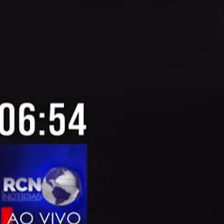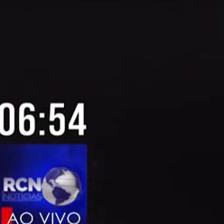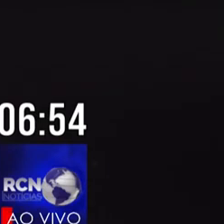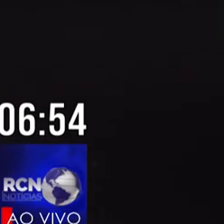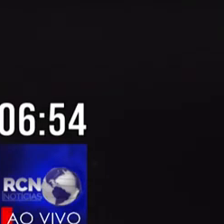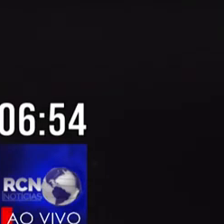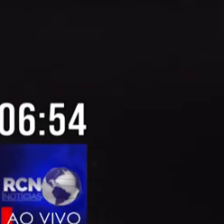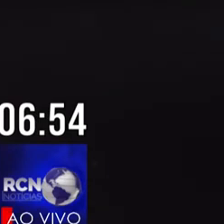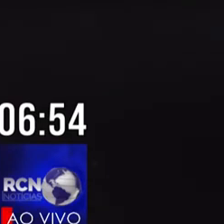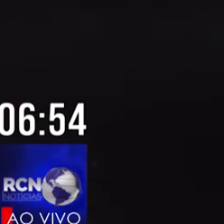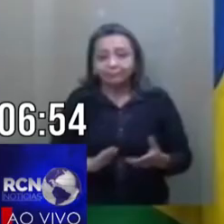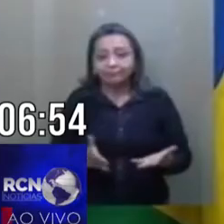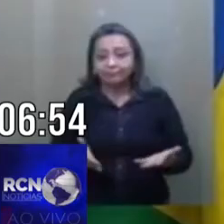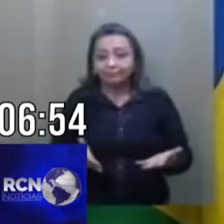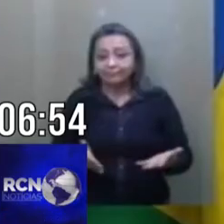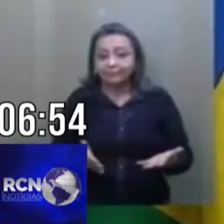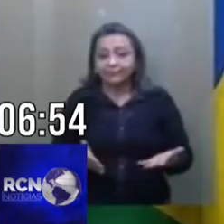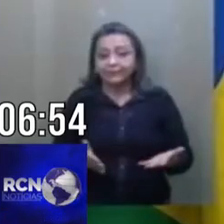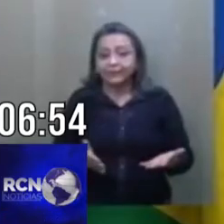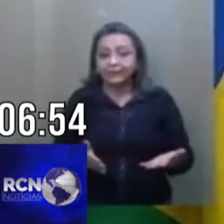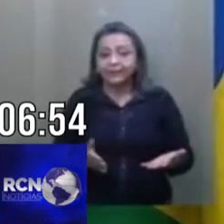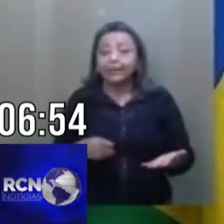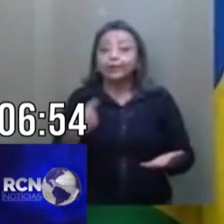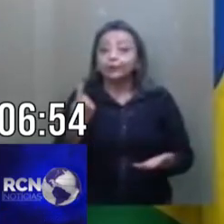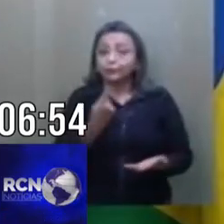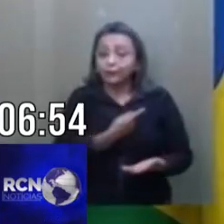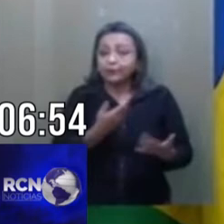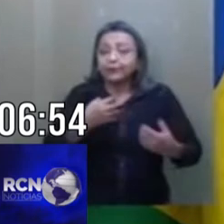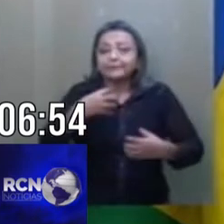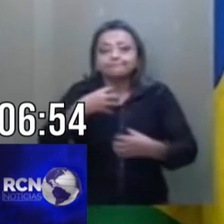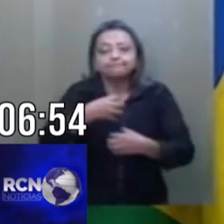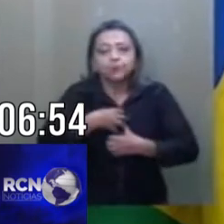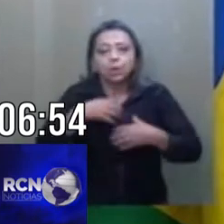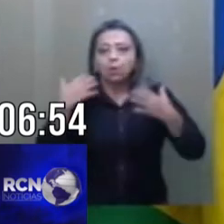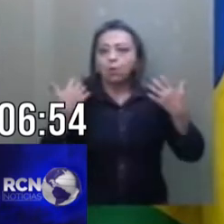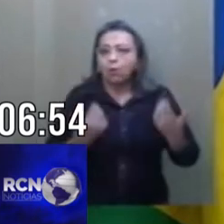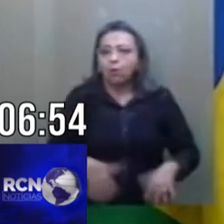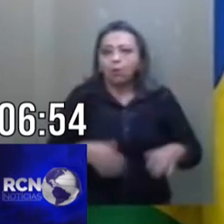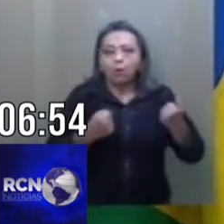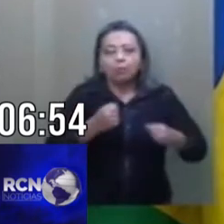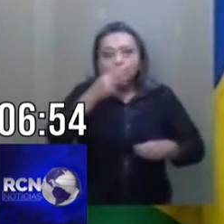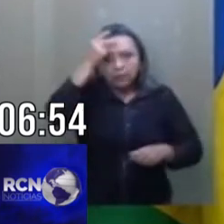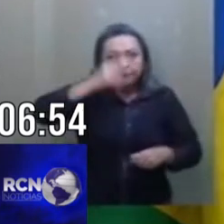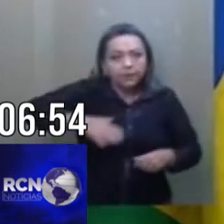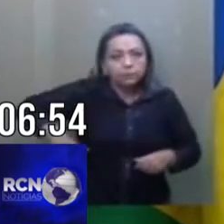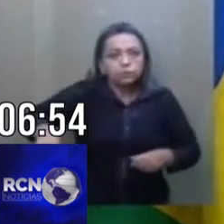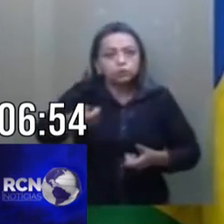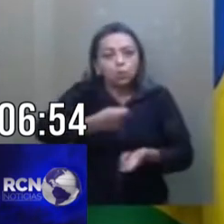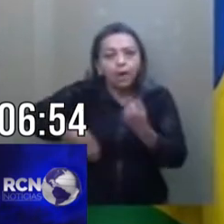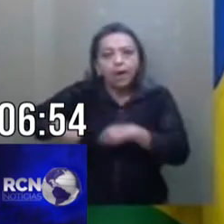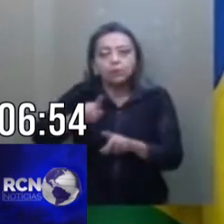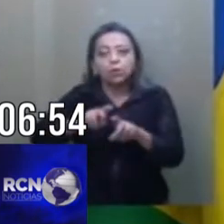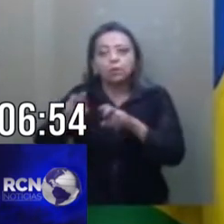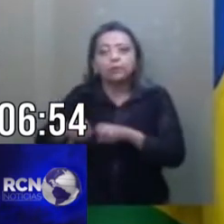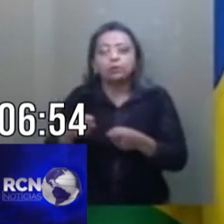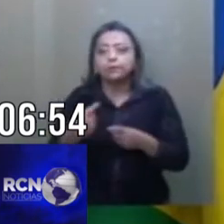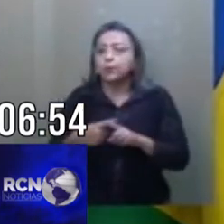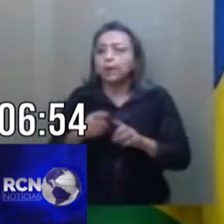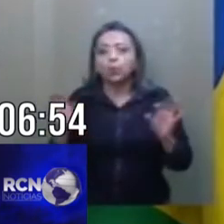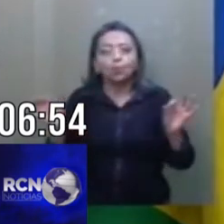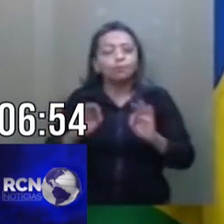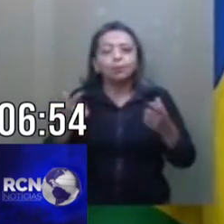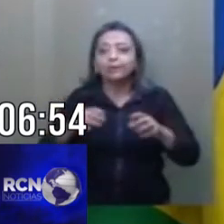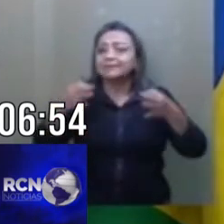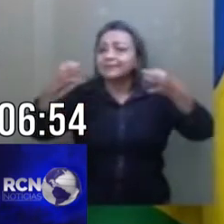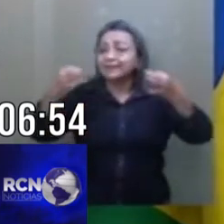do Senado sobre esse assunto. Estamos sentindo o desespero do agronegócio porque não tem certeza